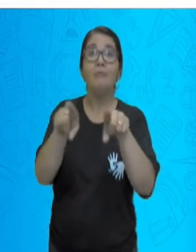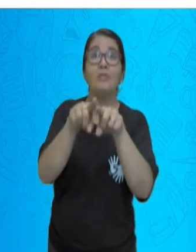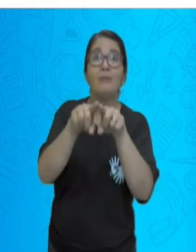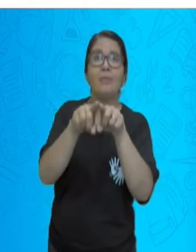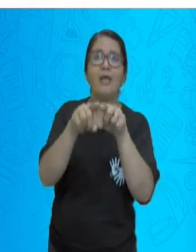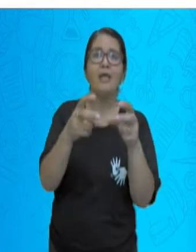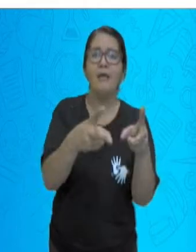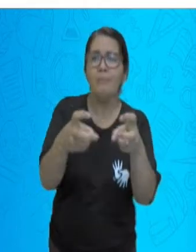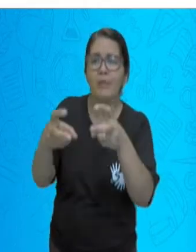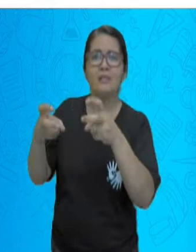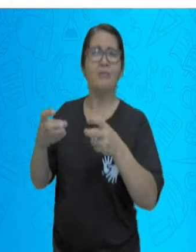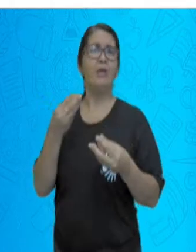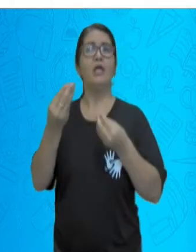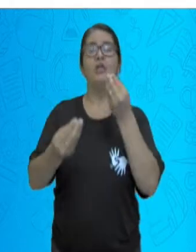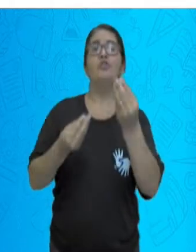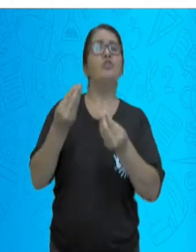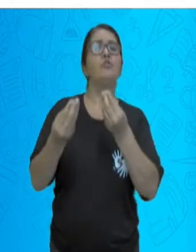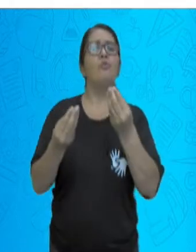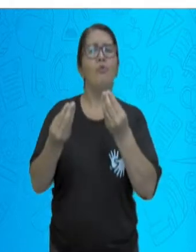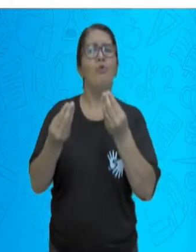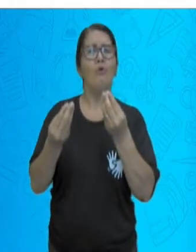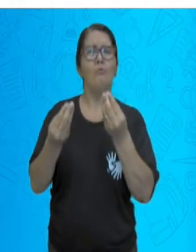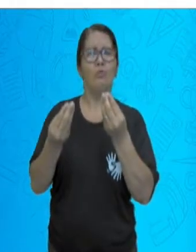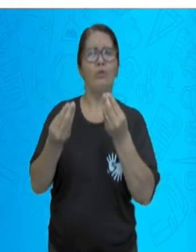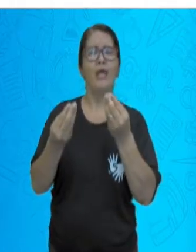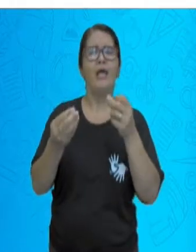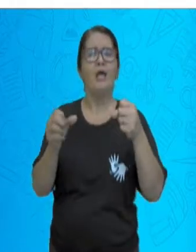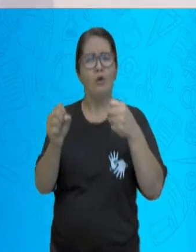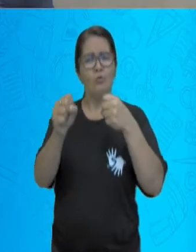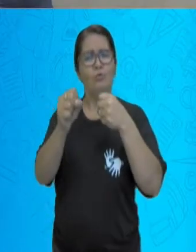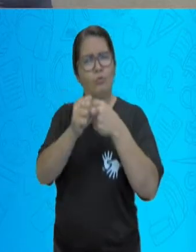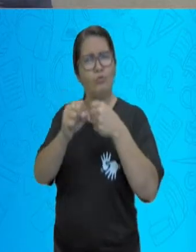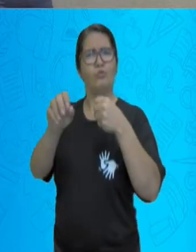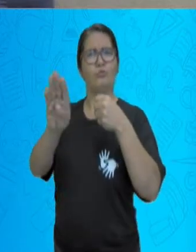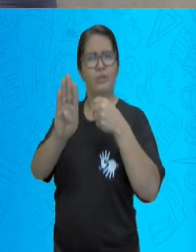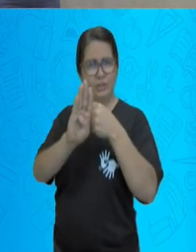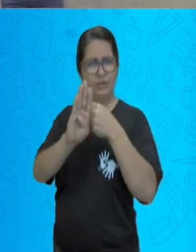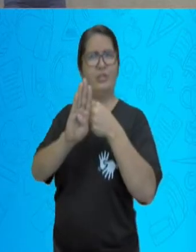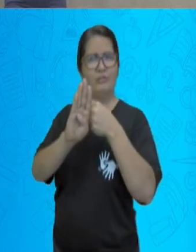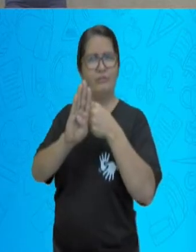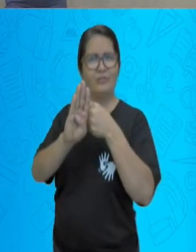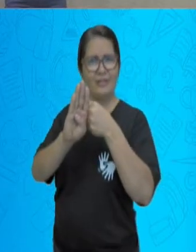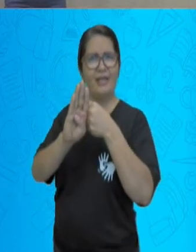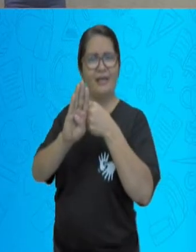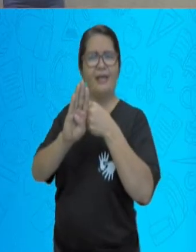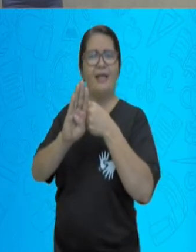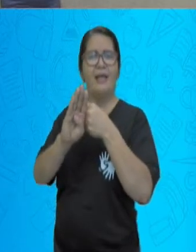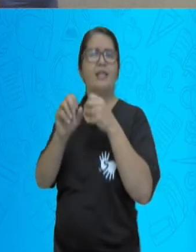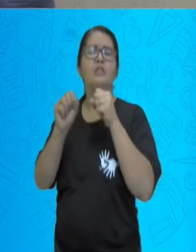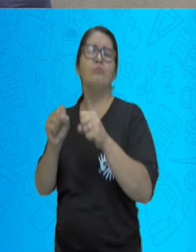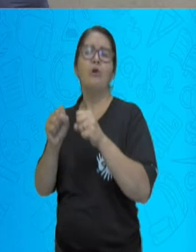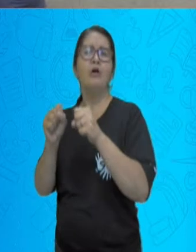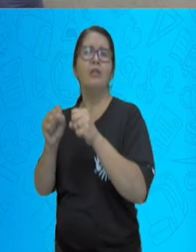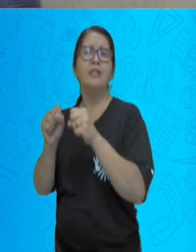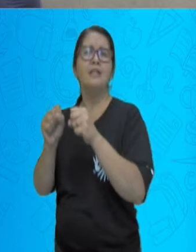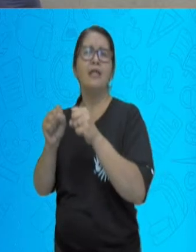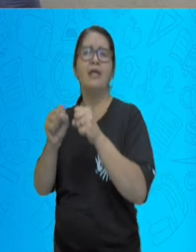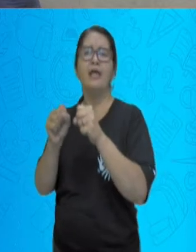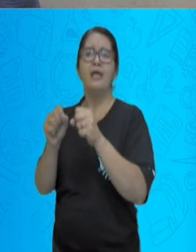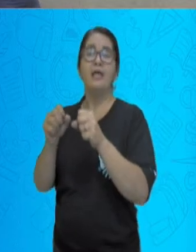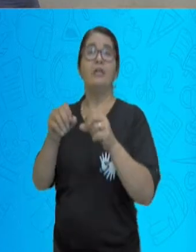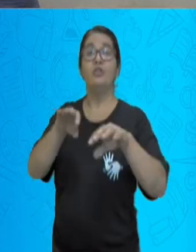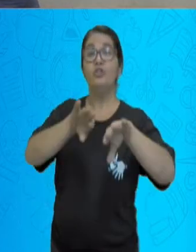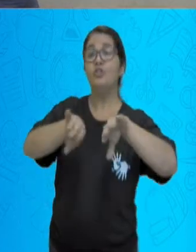Os substantivos, eles são classificados. Nós temos tipos de substantivos, né? Nós temos